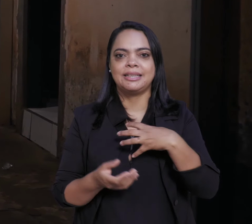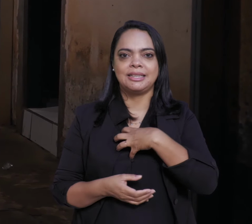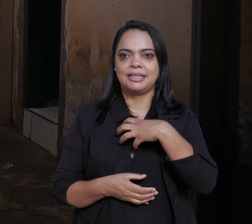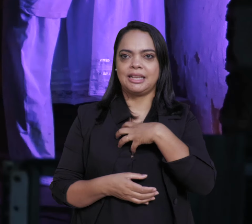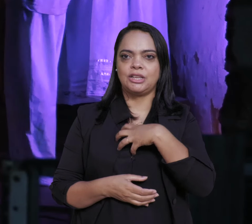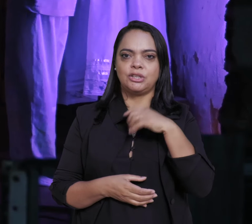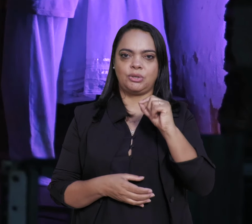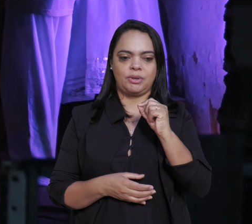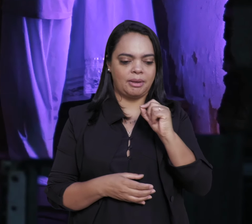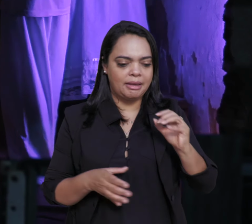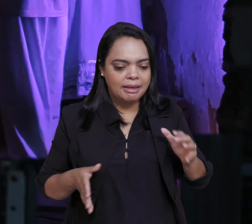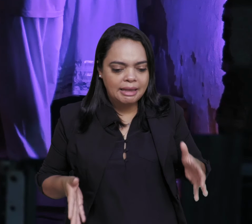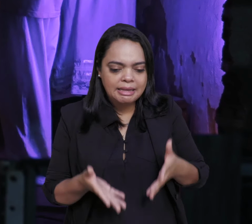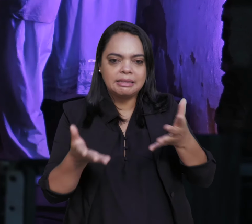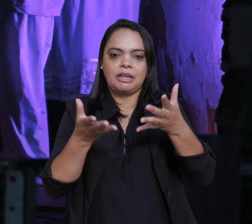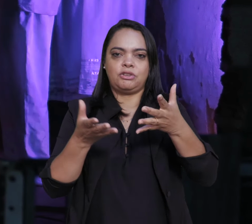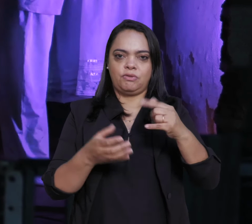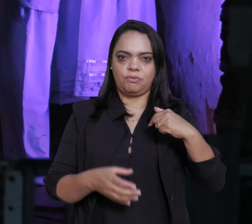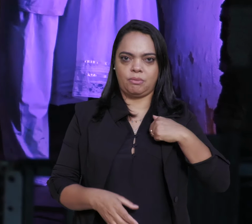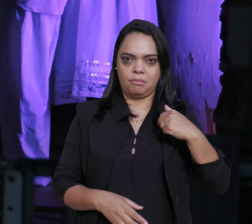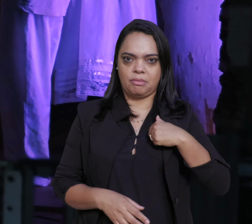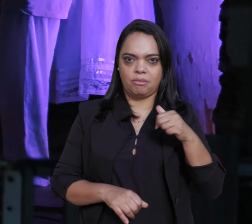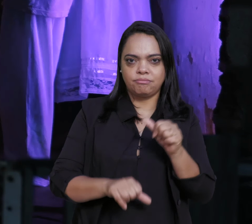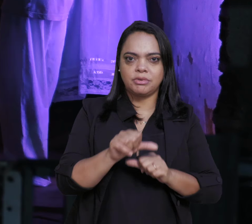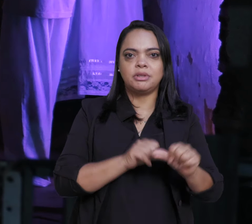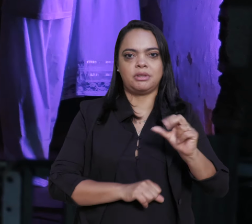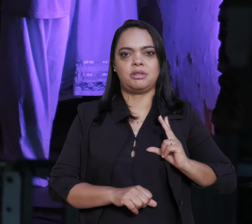o aval, assim, o impulso para a minha transição, né?